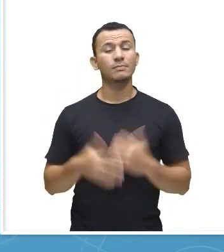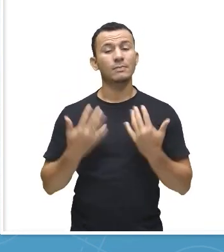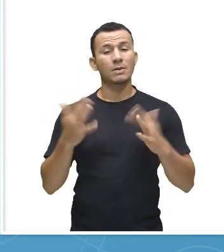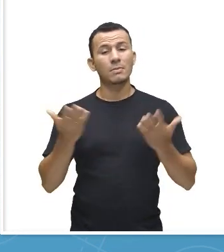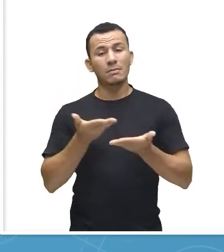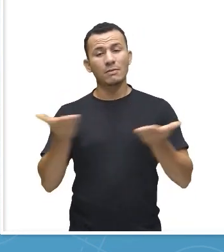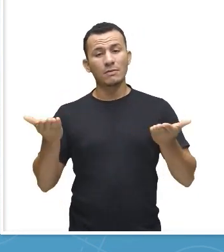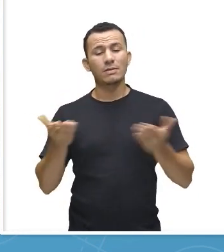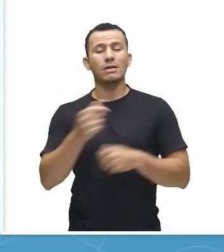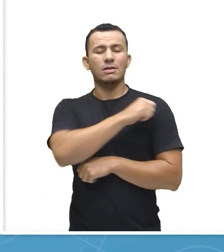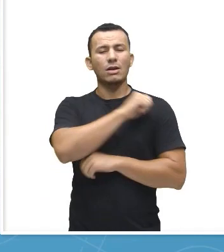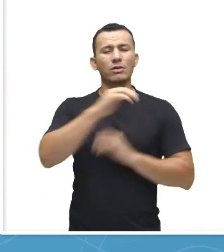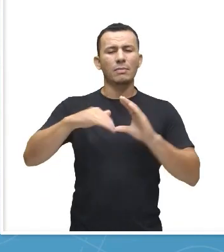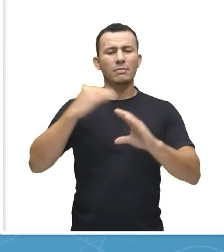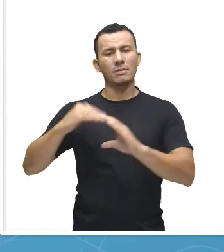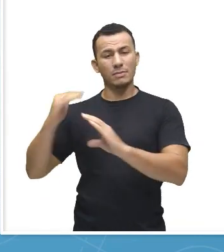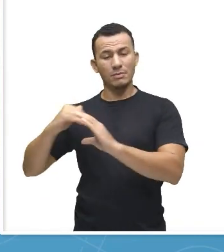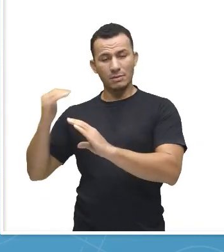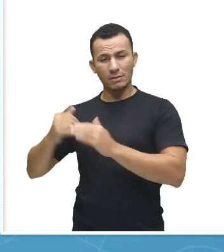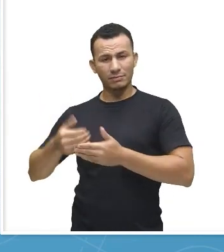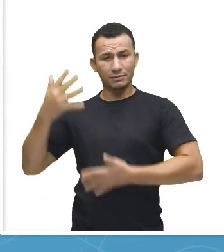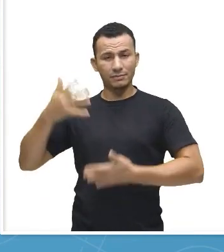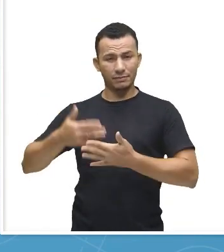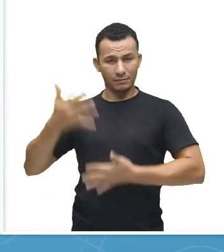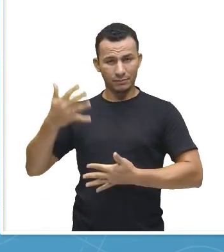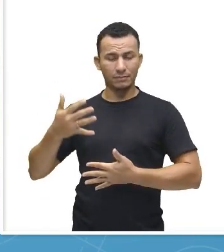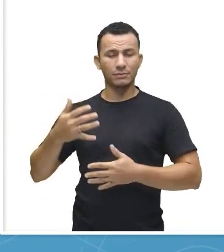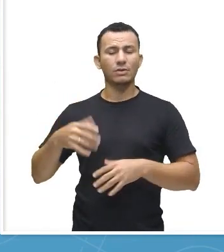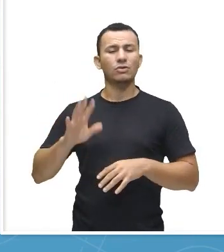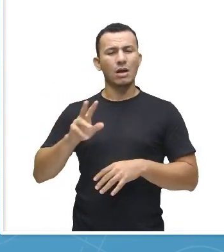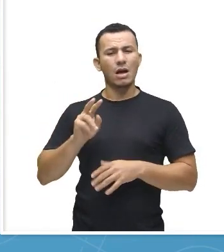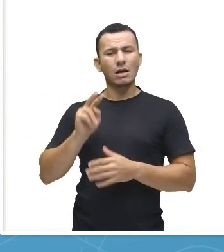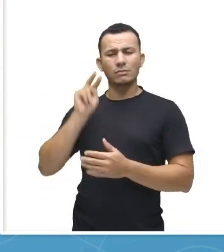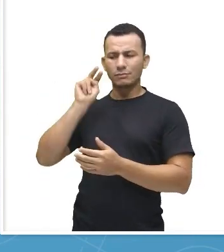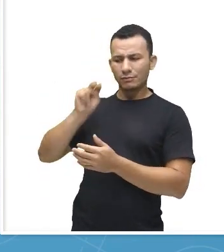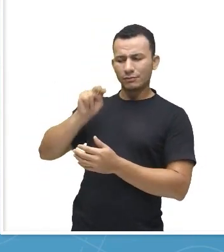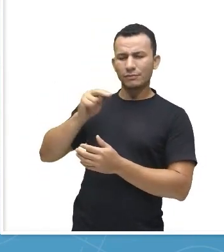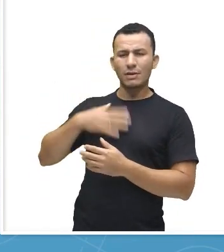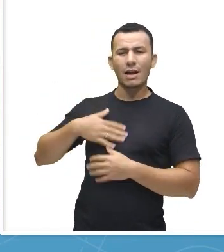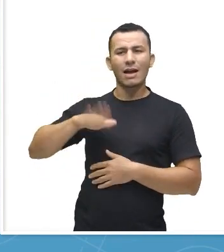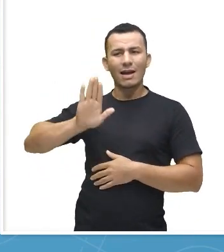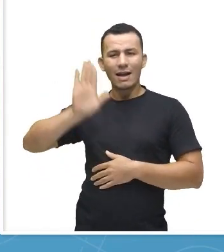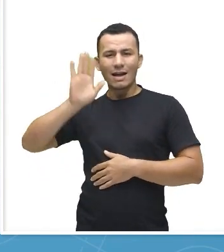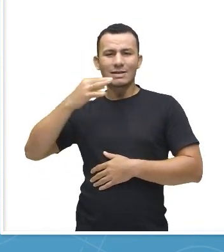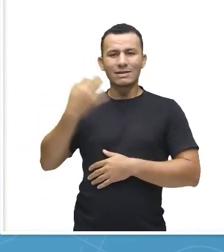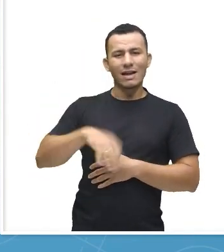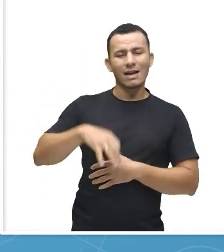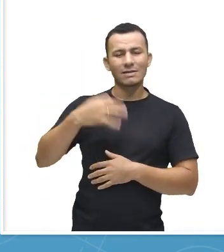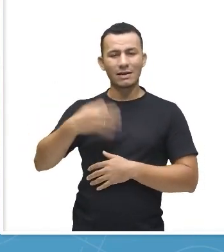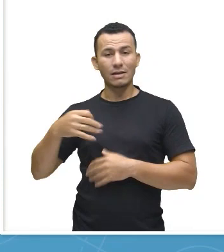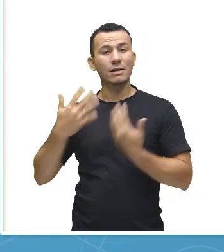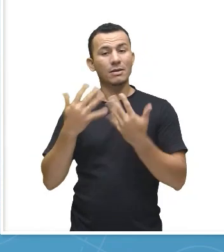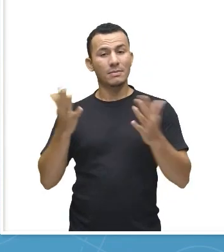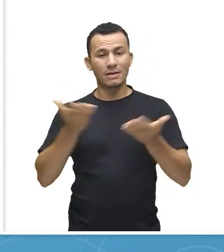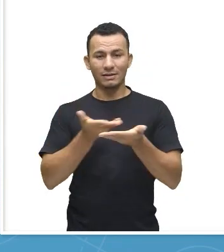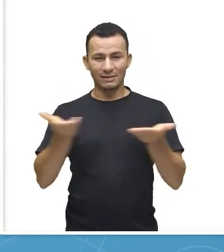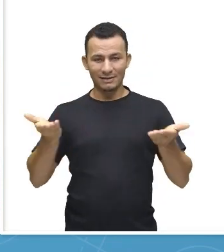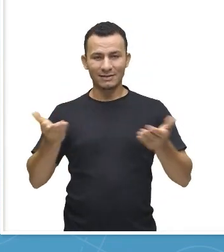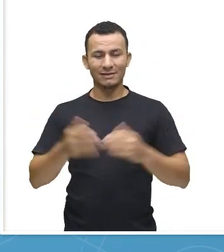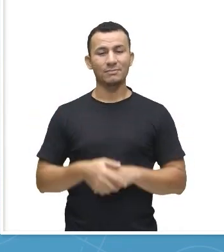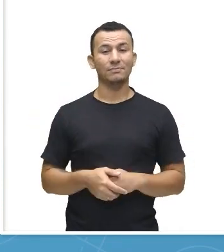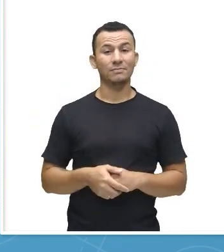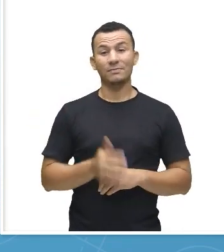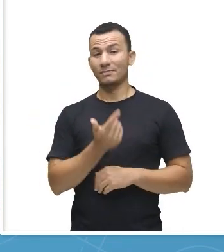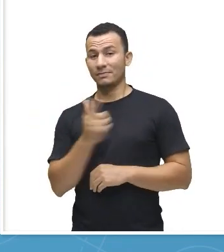Parabéns a todos que estão participando, né? Já estou vendo aqui também no chat, pessoal. Acertei, acertei. Muito bem, parabéns. Vamos para